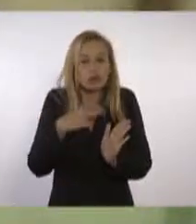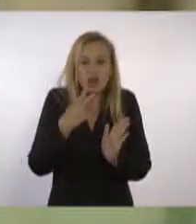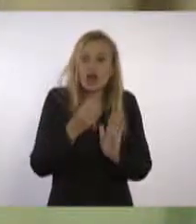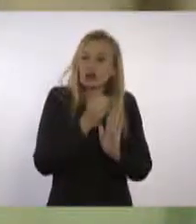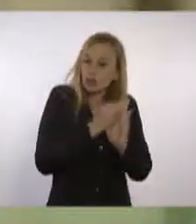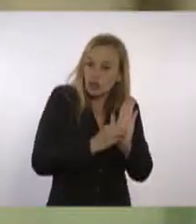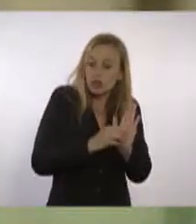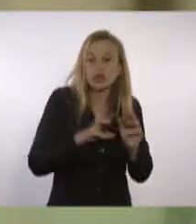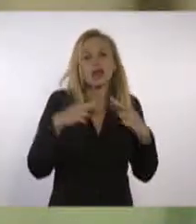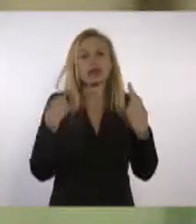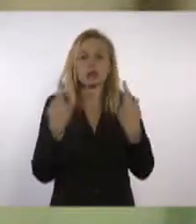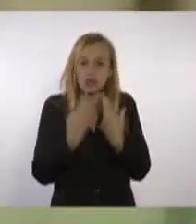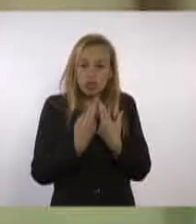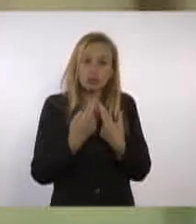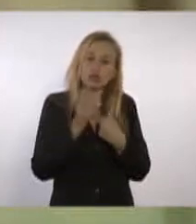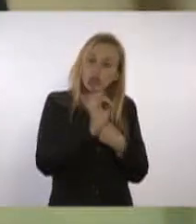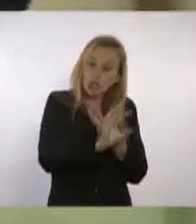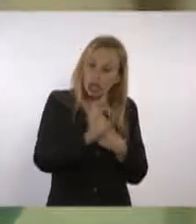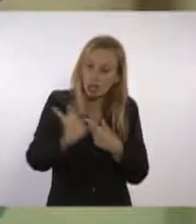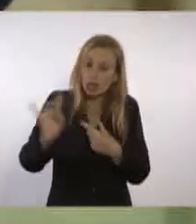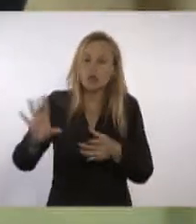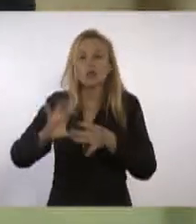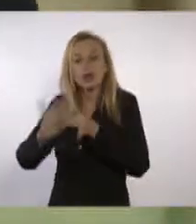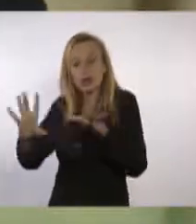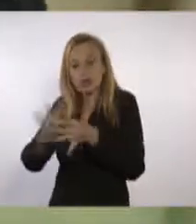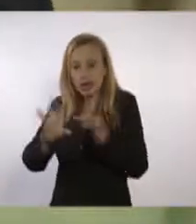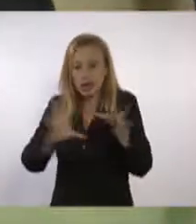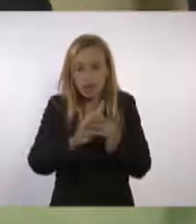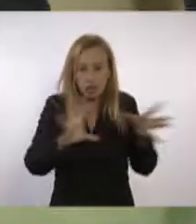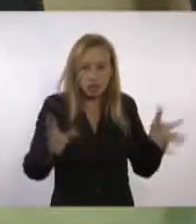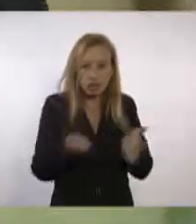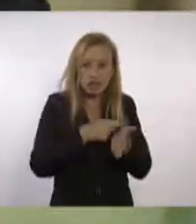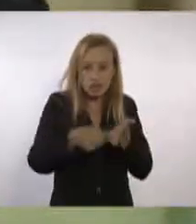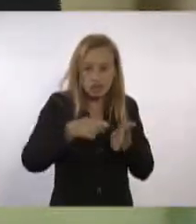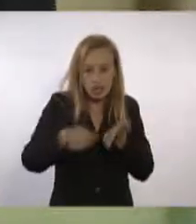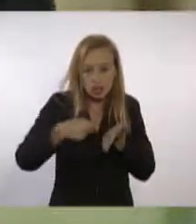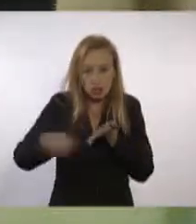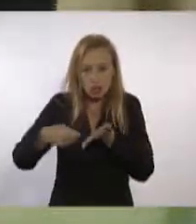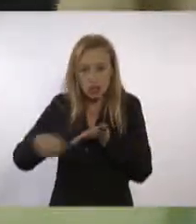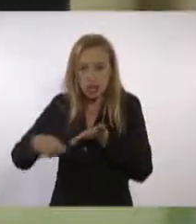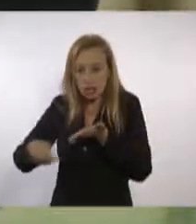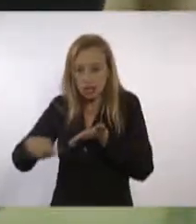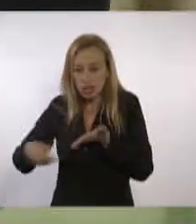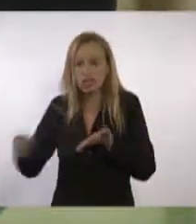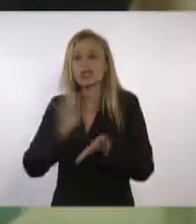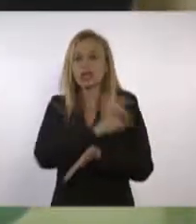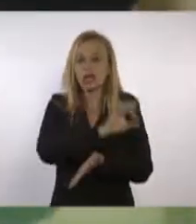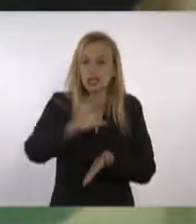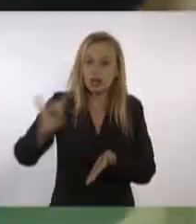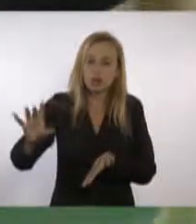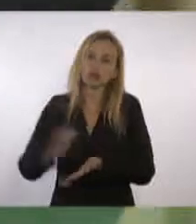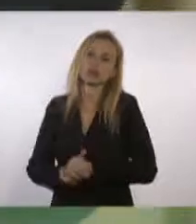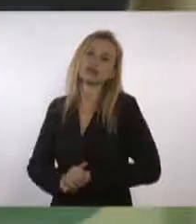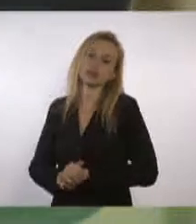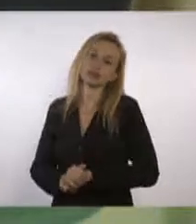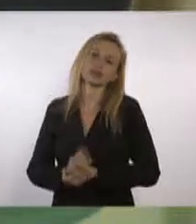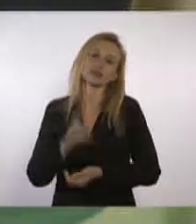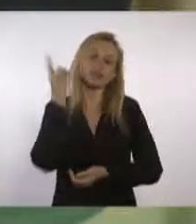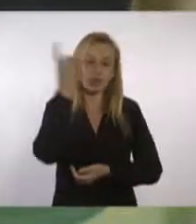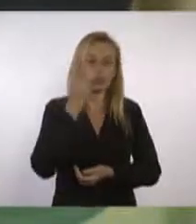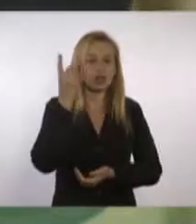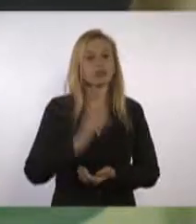nos reunimos, deliberamos, mas a assinatura é de cada um de nós individualmente, enquanto deputado.